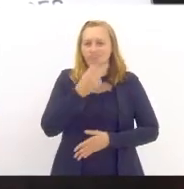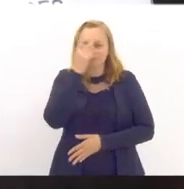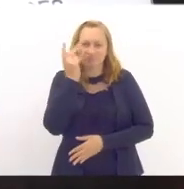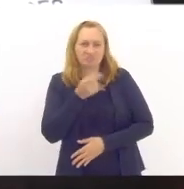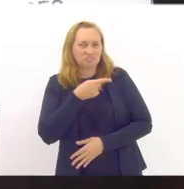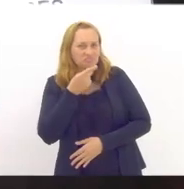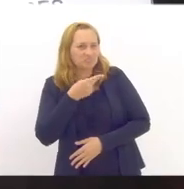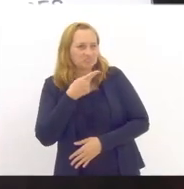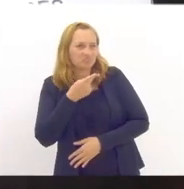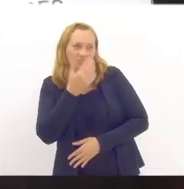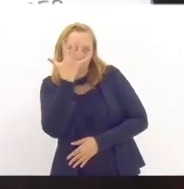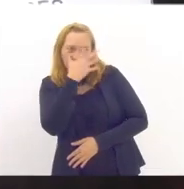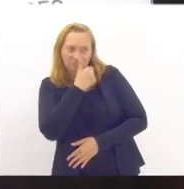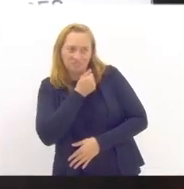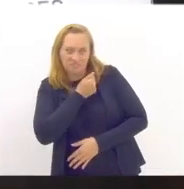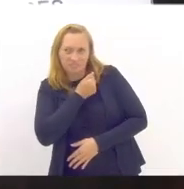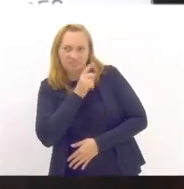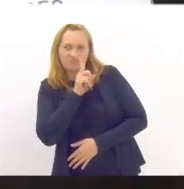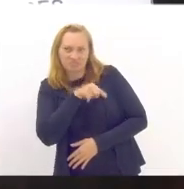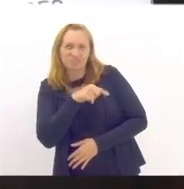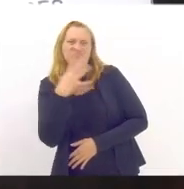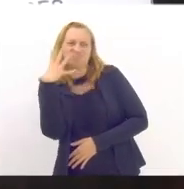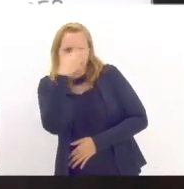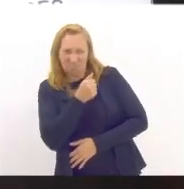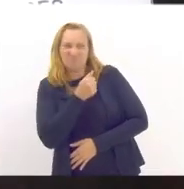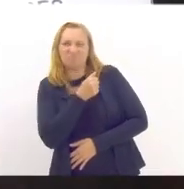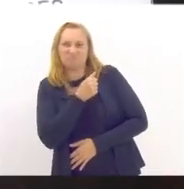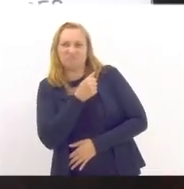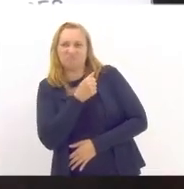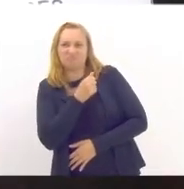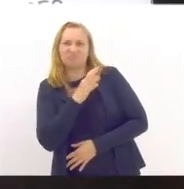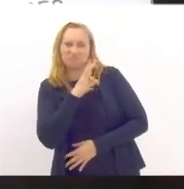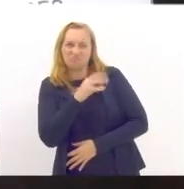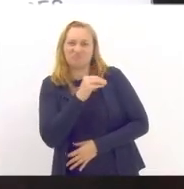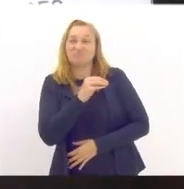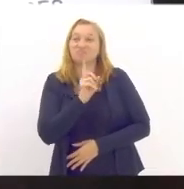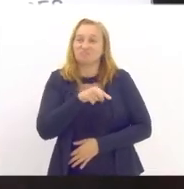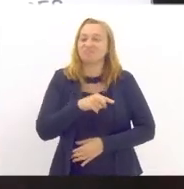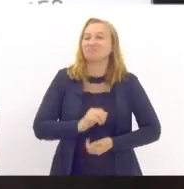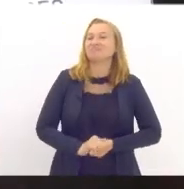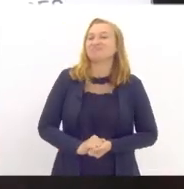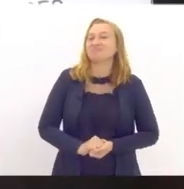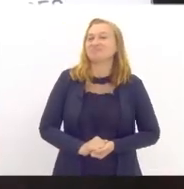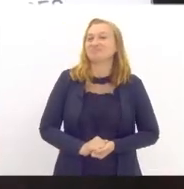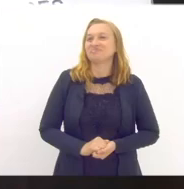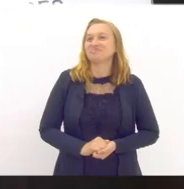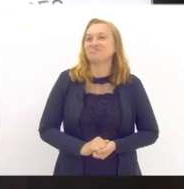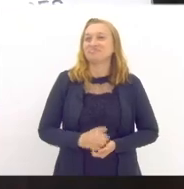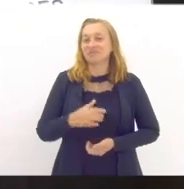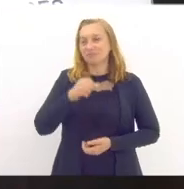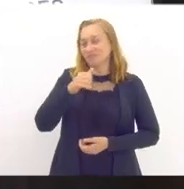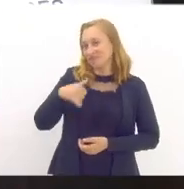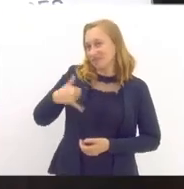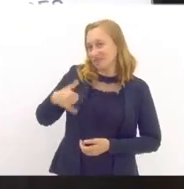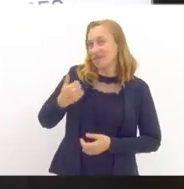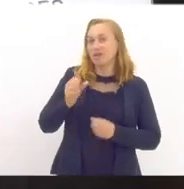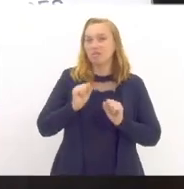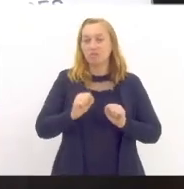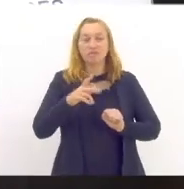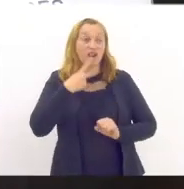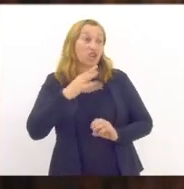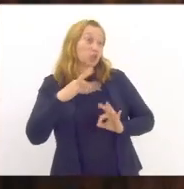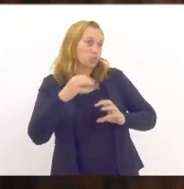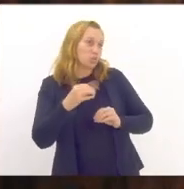Além de bonito. Ele é bonito, além de tudo. Na minha idade eu posso dizer tudo,